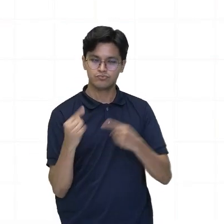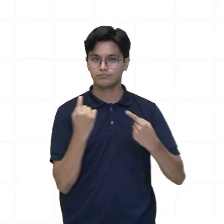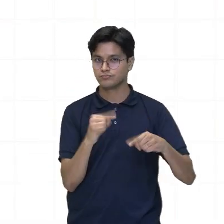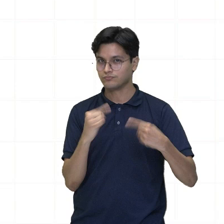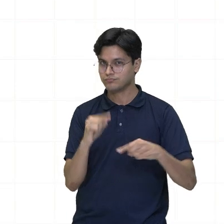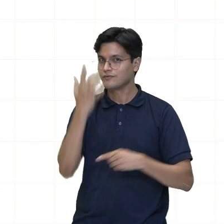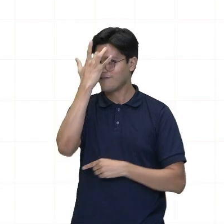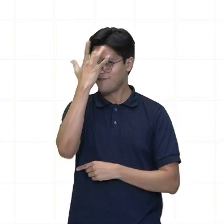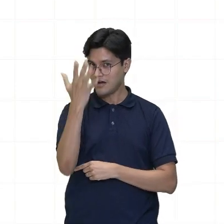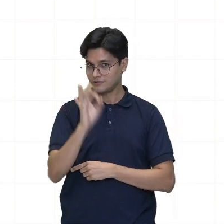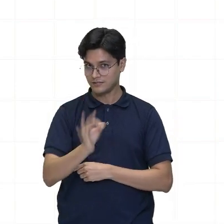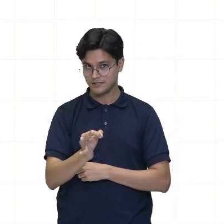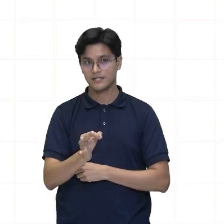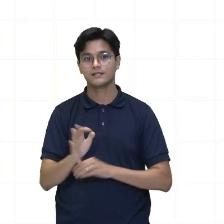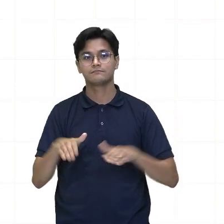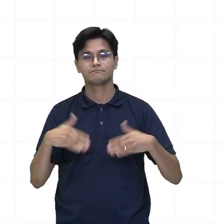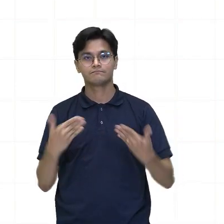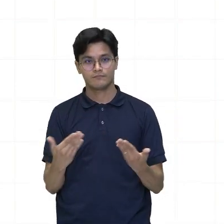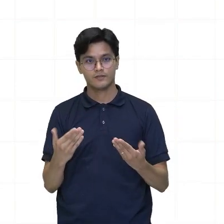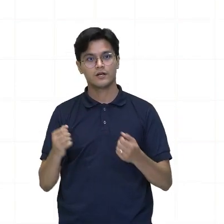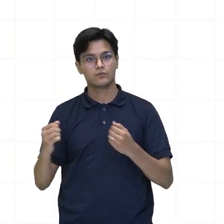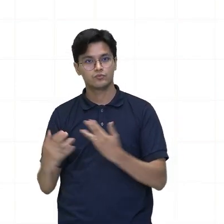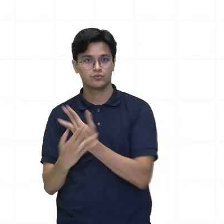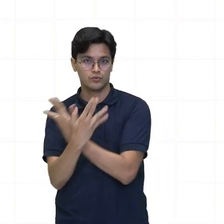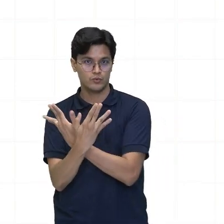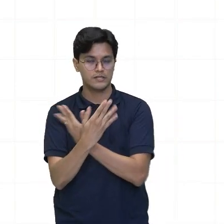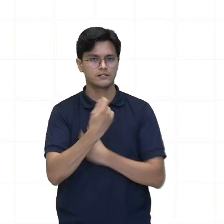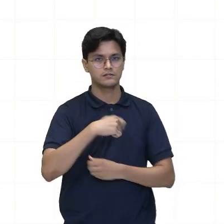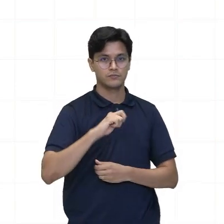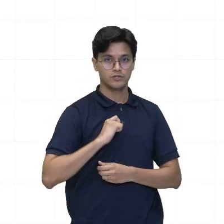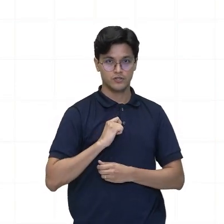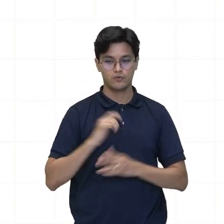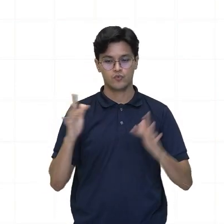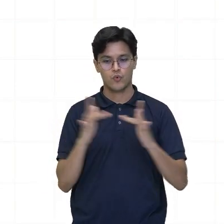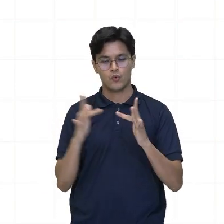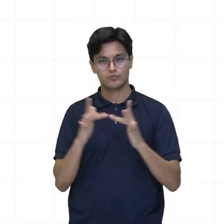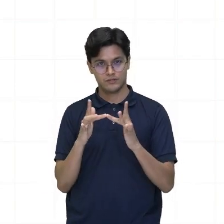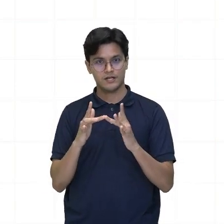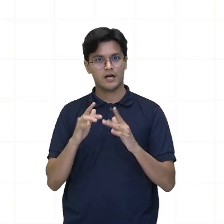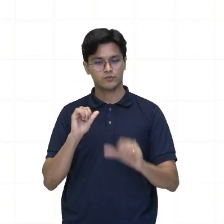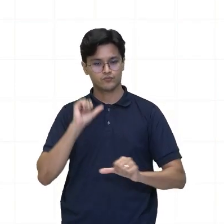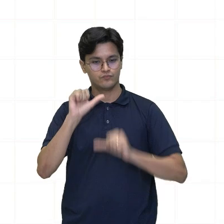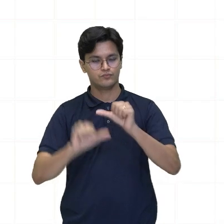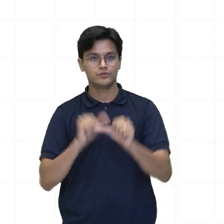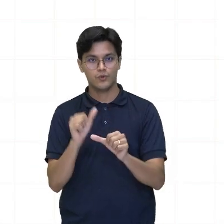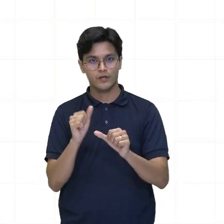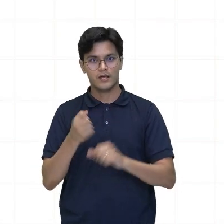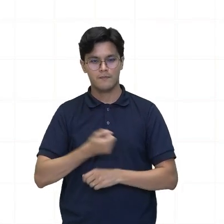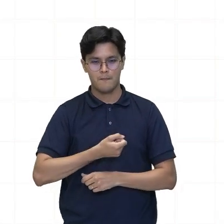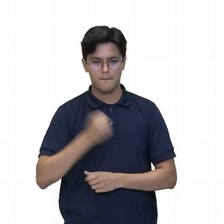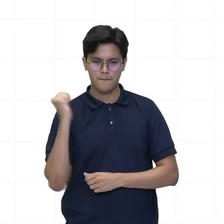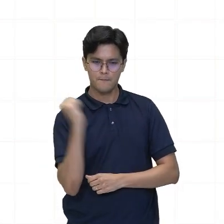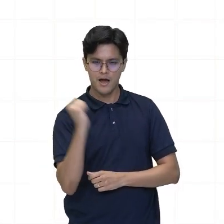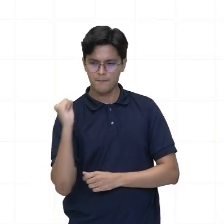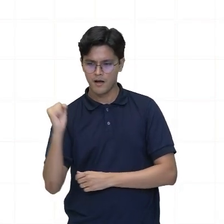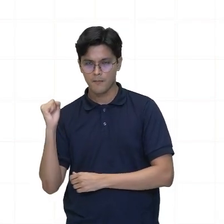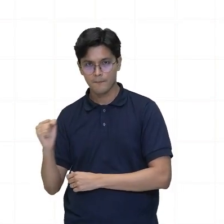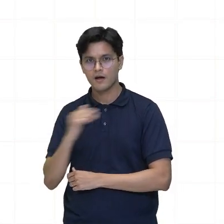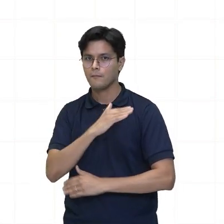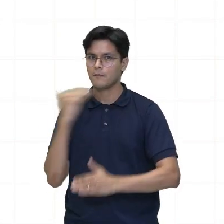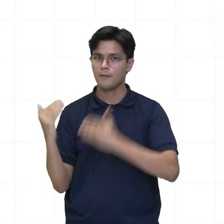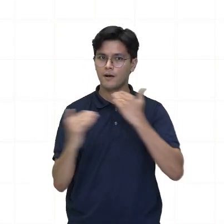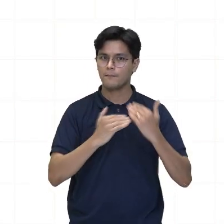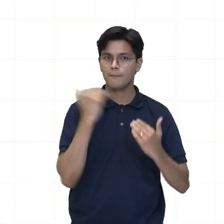espanhóis. Contato transformou-se em um massacre. Espanhóis capturaram Atahualpa